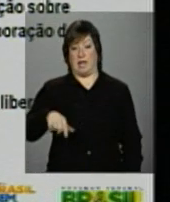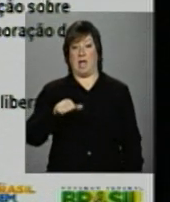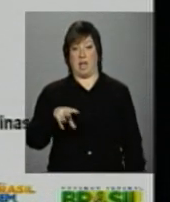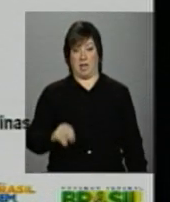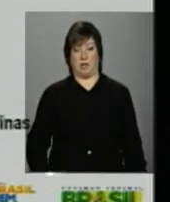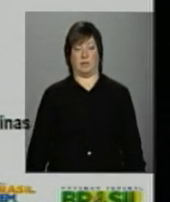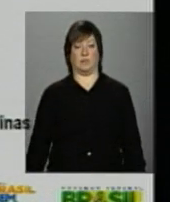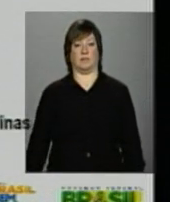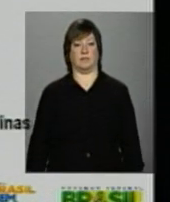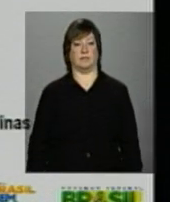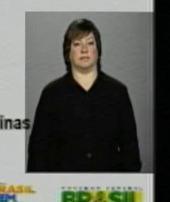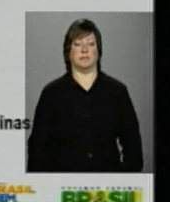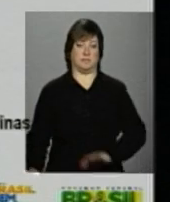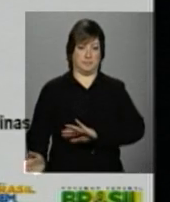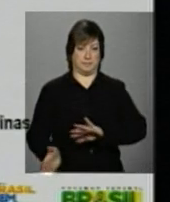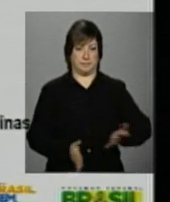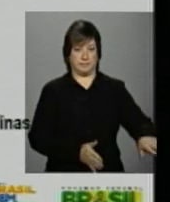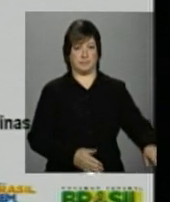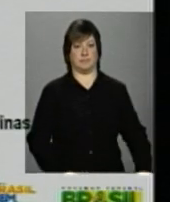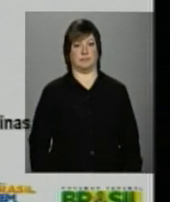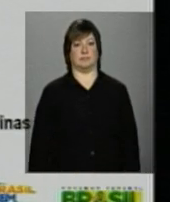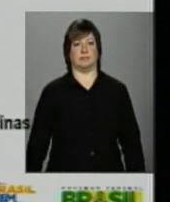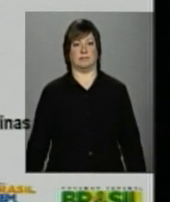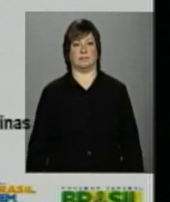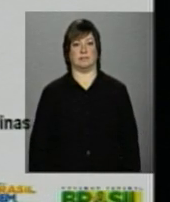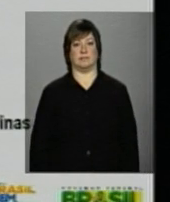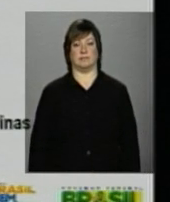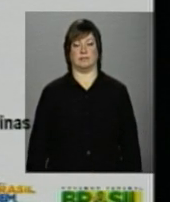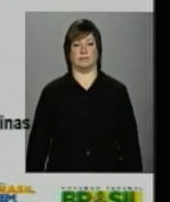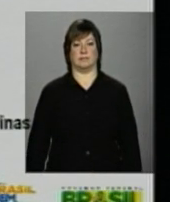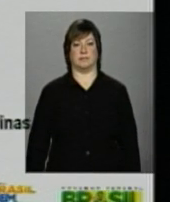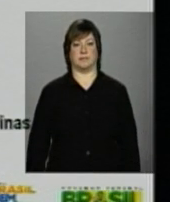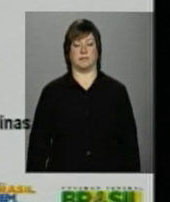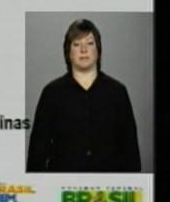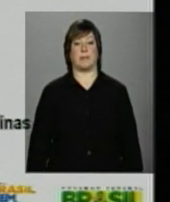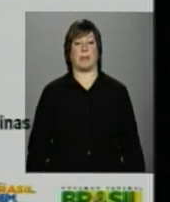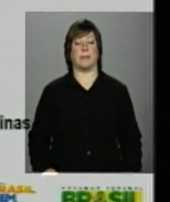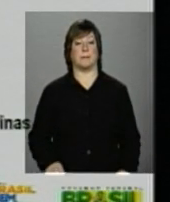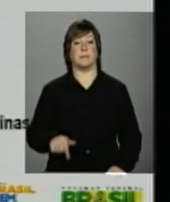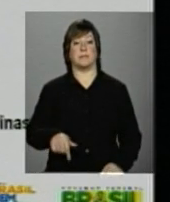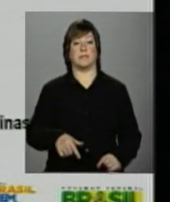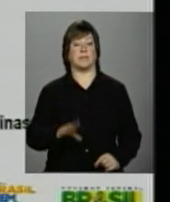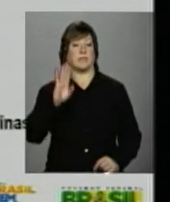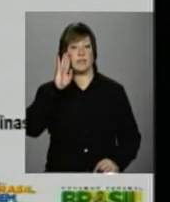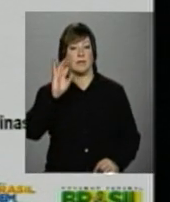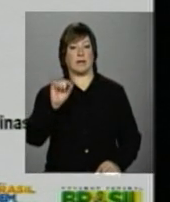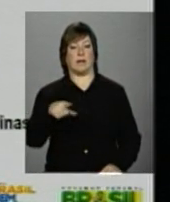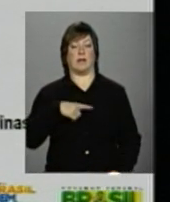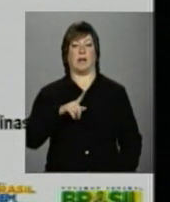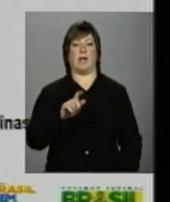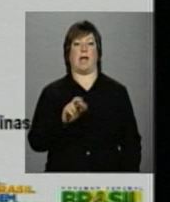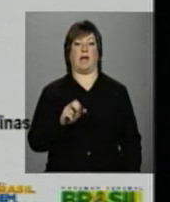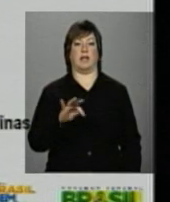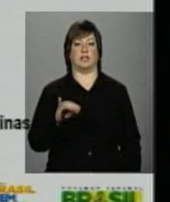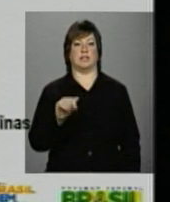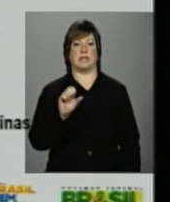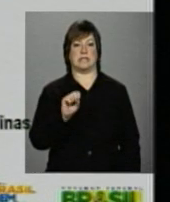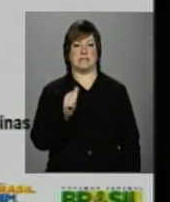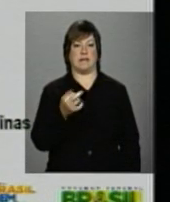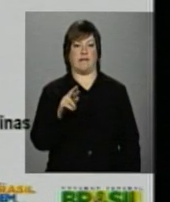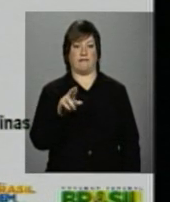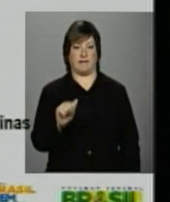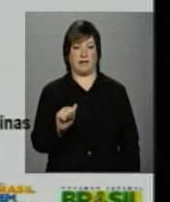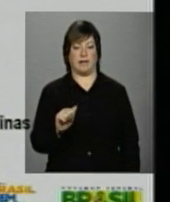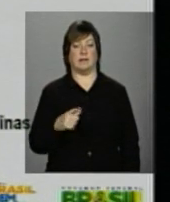ano próximo eh aqui a antecipação do garantia safra Lembrando que